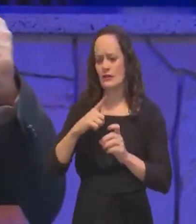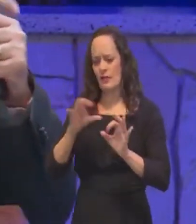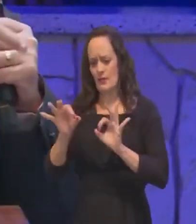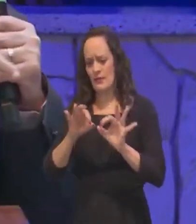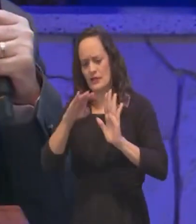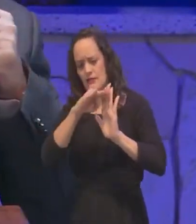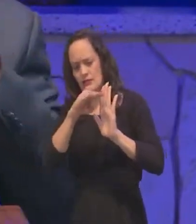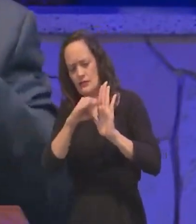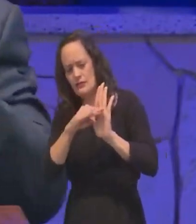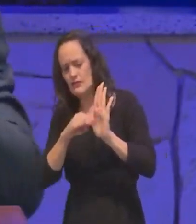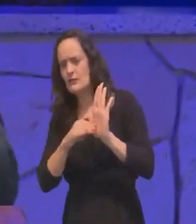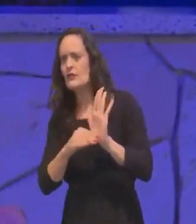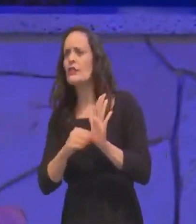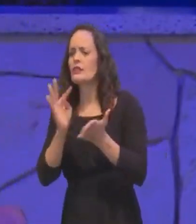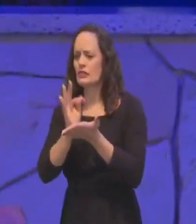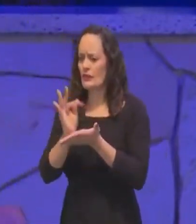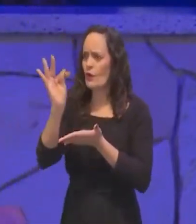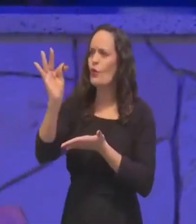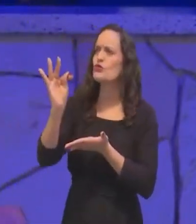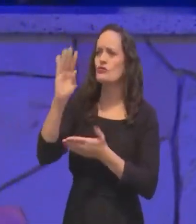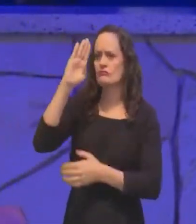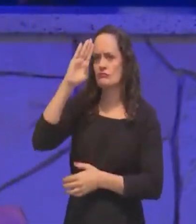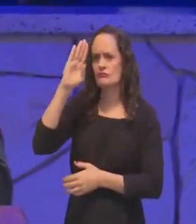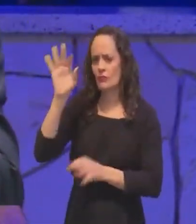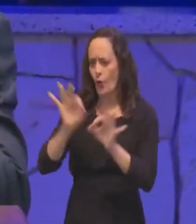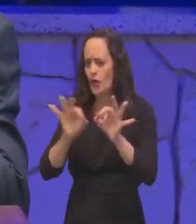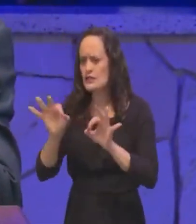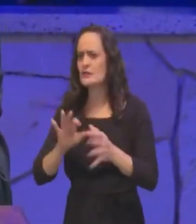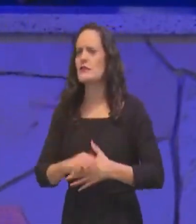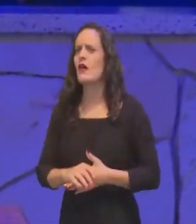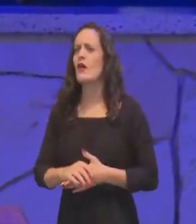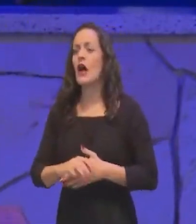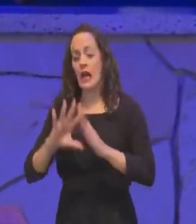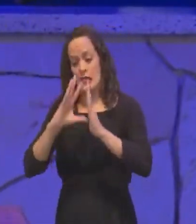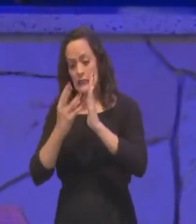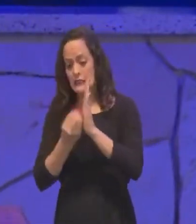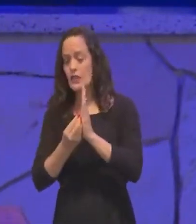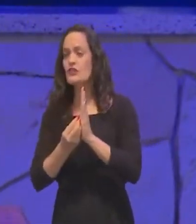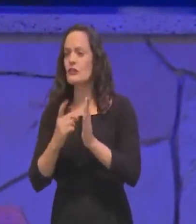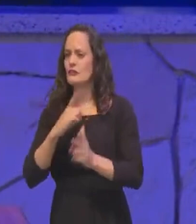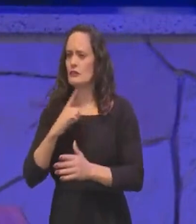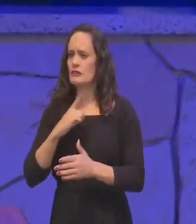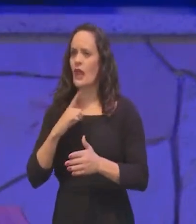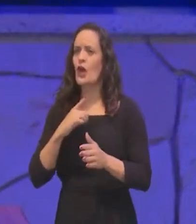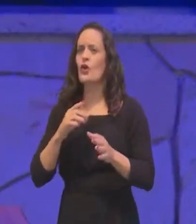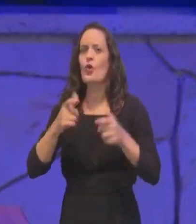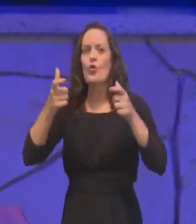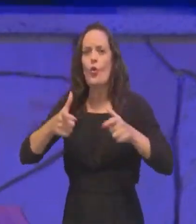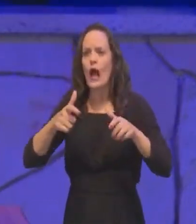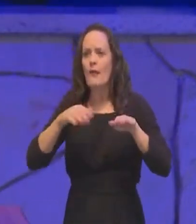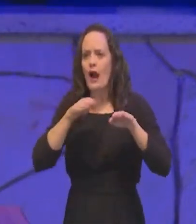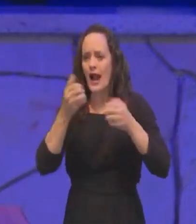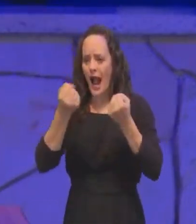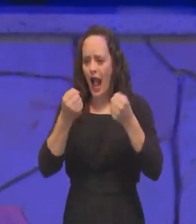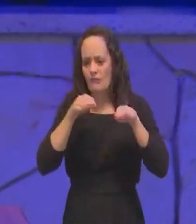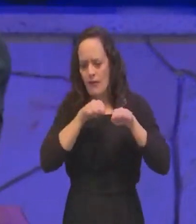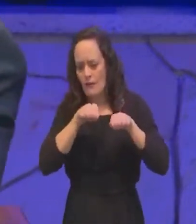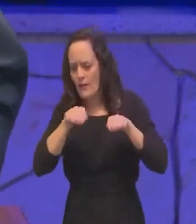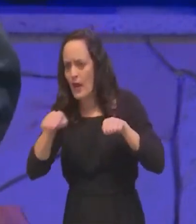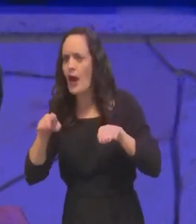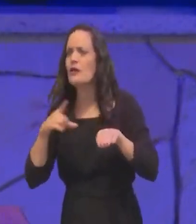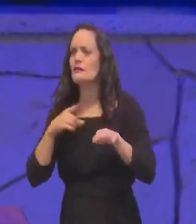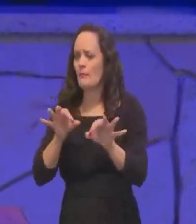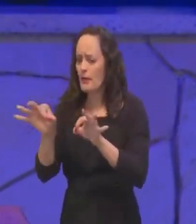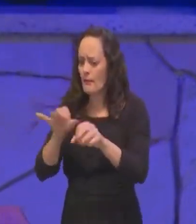trata da sua teologia, a igreja trata da sua doutrina, a igreja trata do seu estacionamento, a igreja trata dos seus banheiros, a